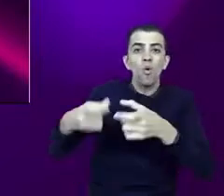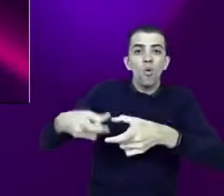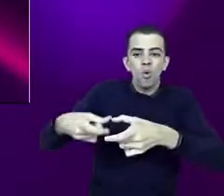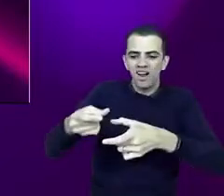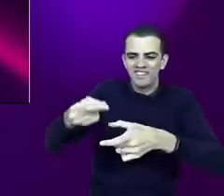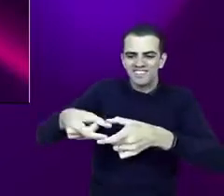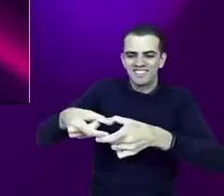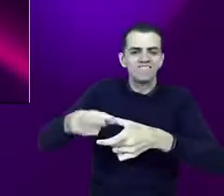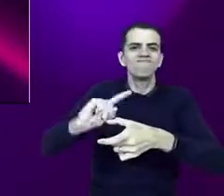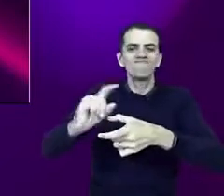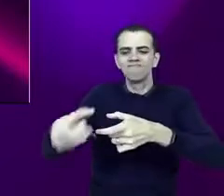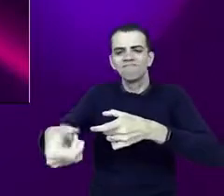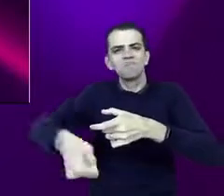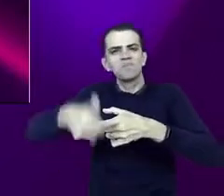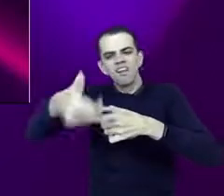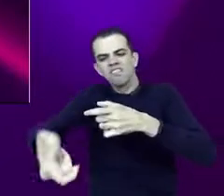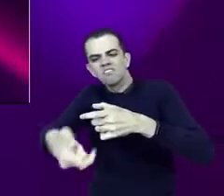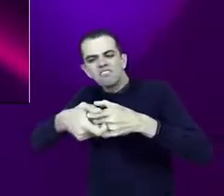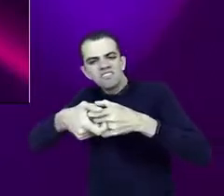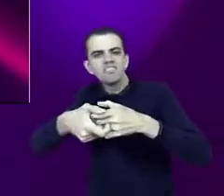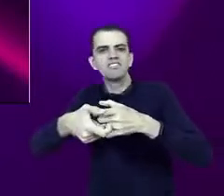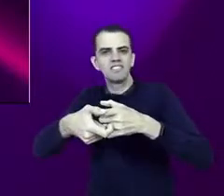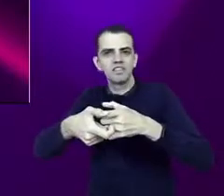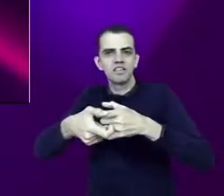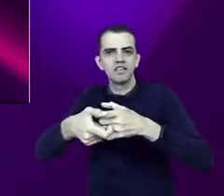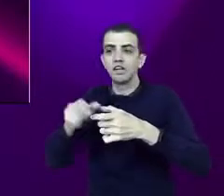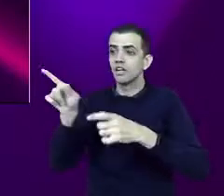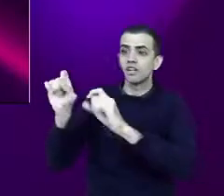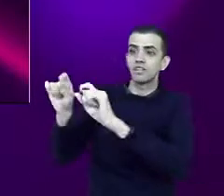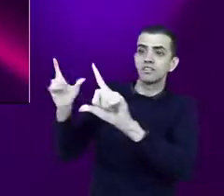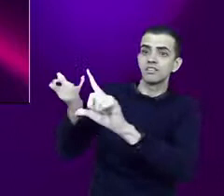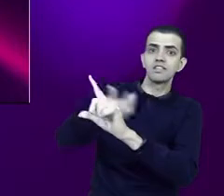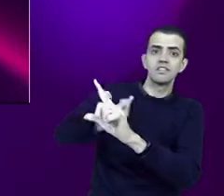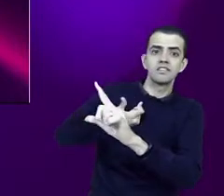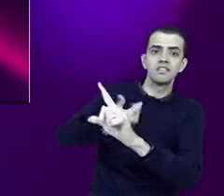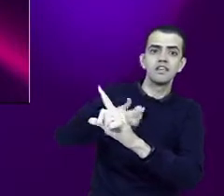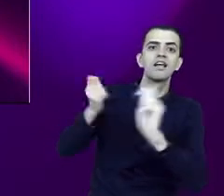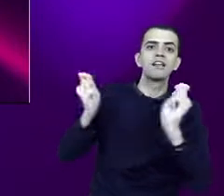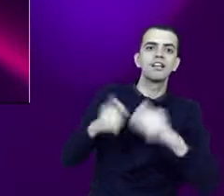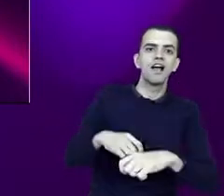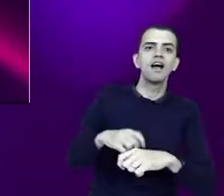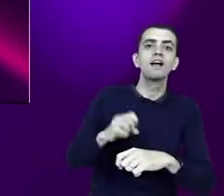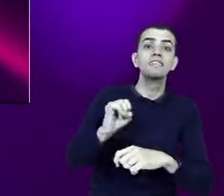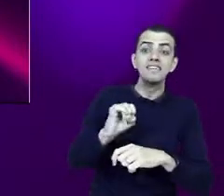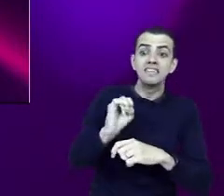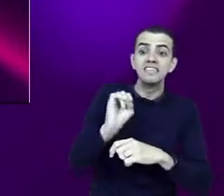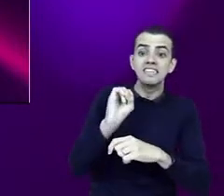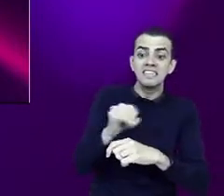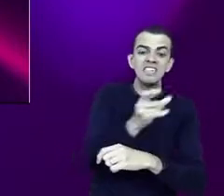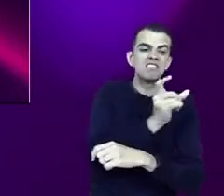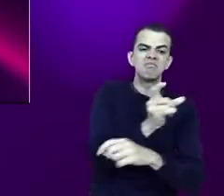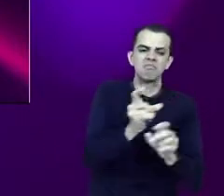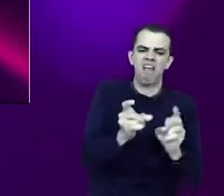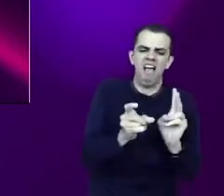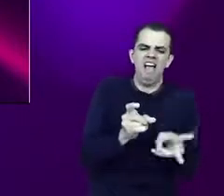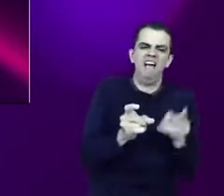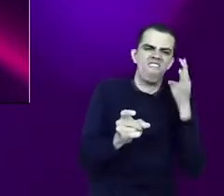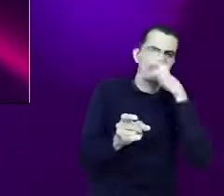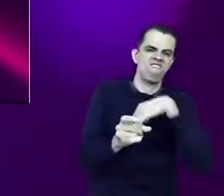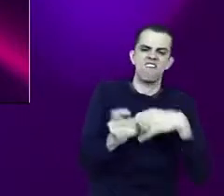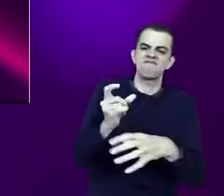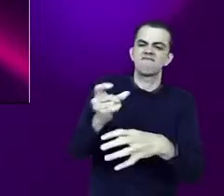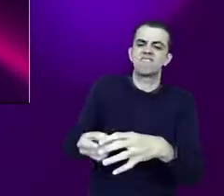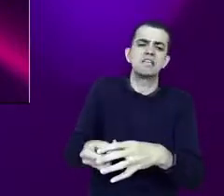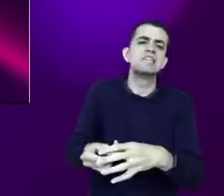acetabular, e mantendo a precisão e tendo previsibilidade de resultado. Isso e era muito mais